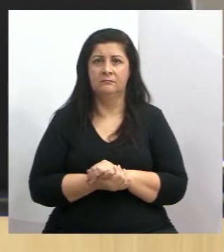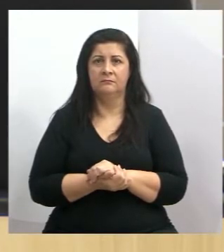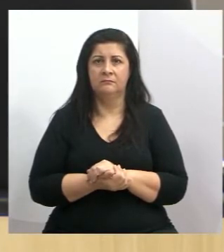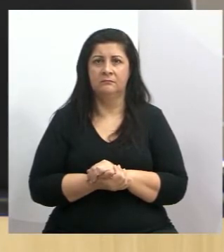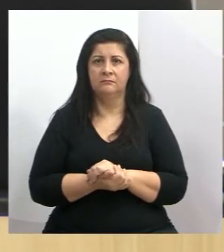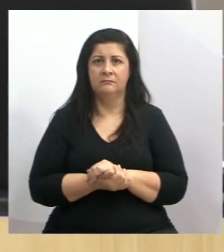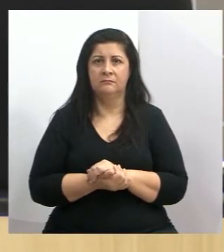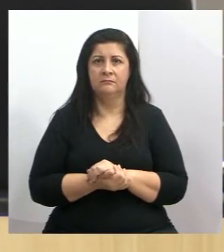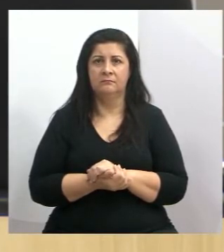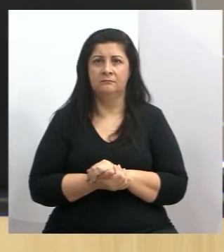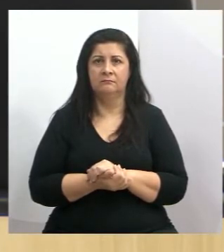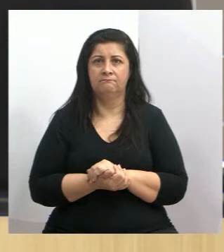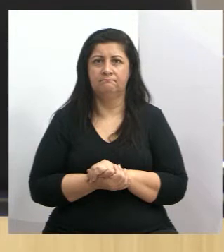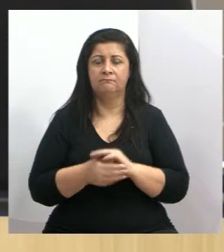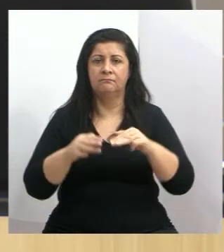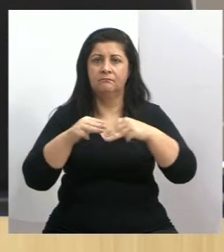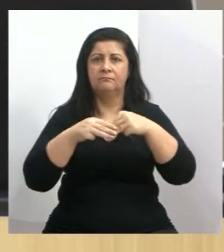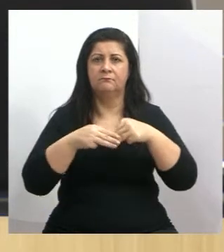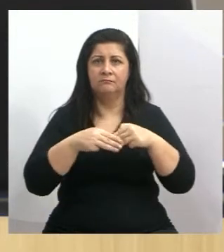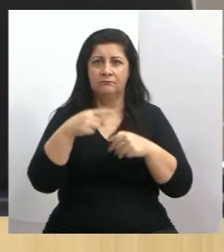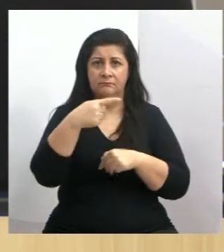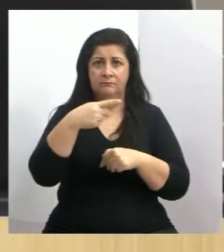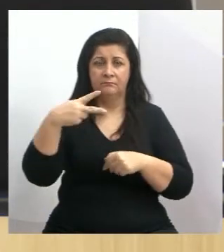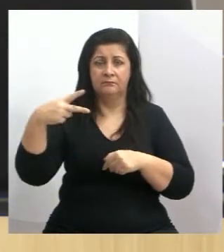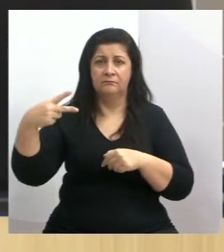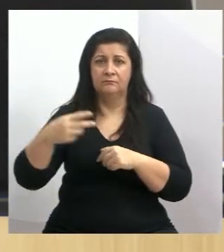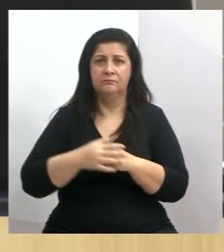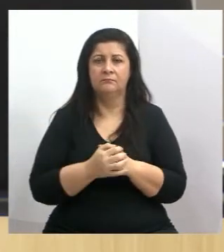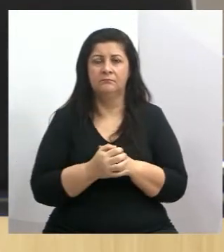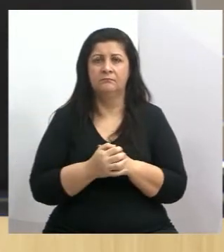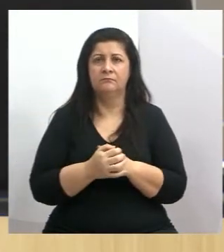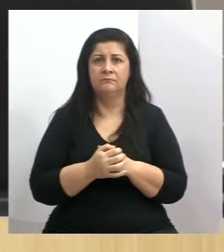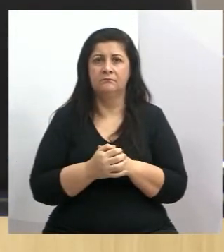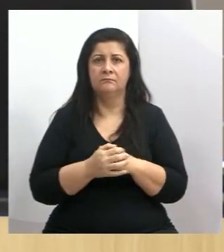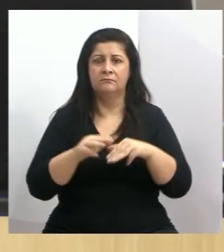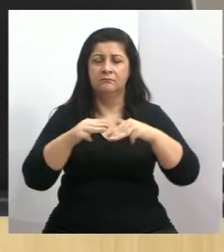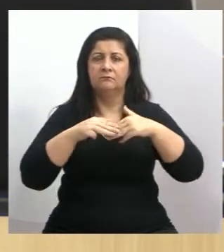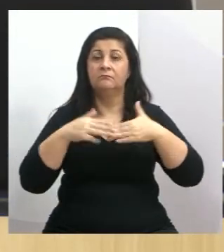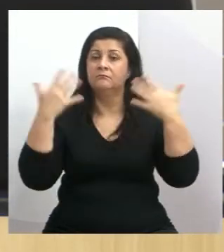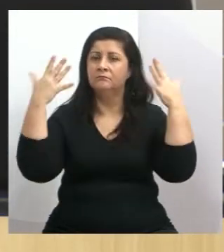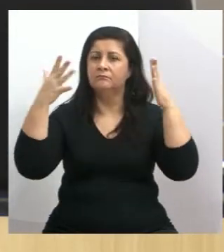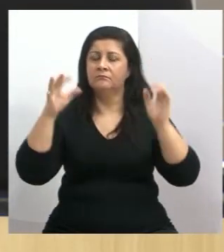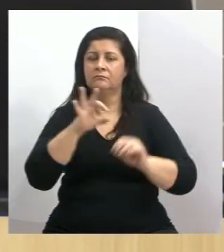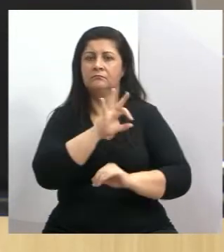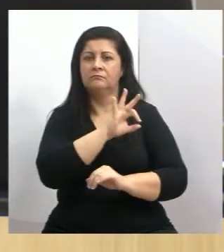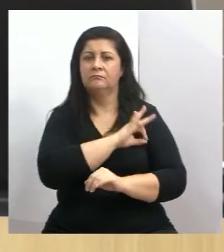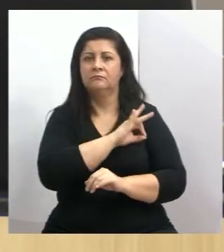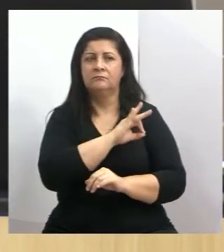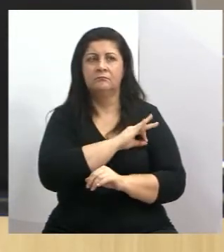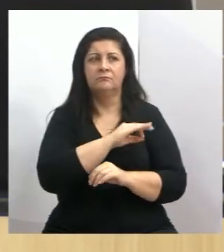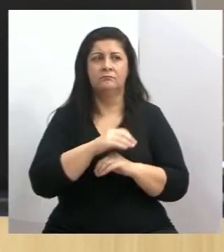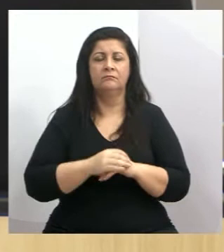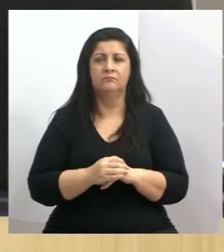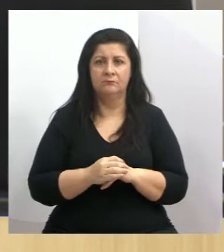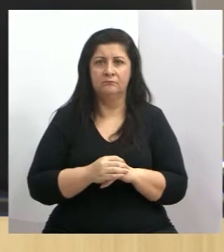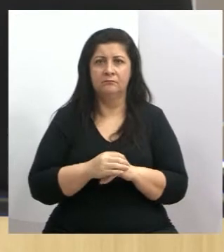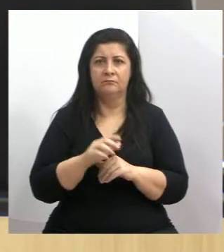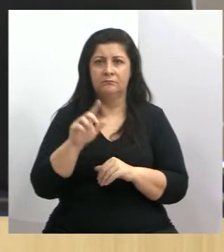a Moção 122 Moção congratulatória a guarda civil de Jacareí especialmente